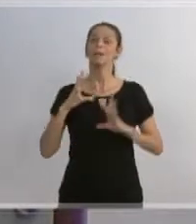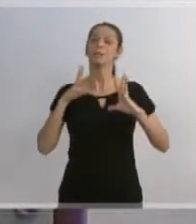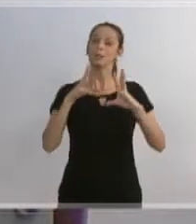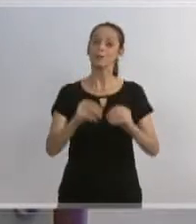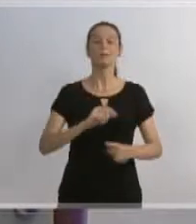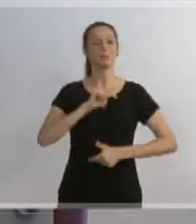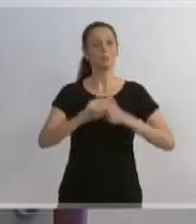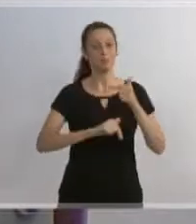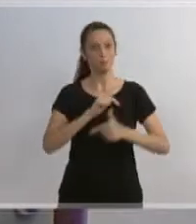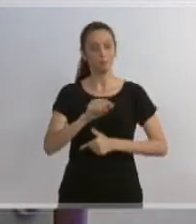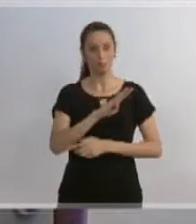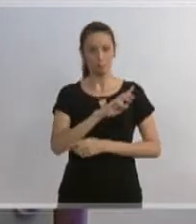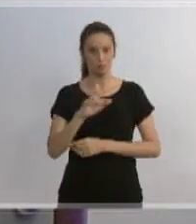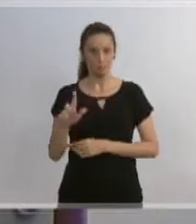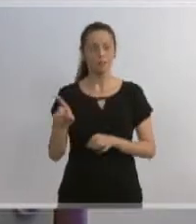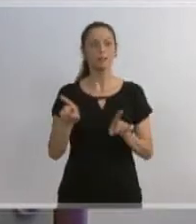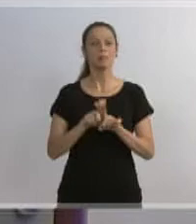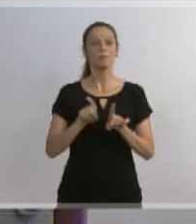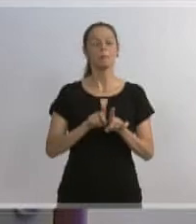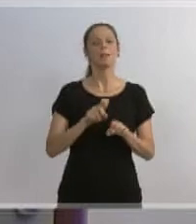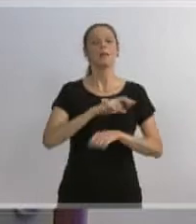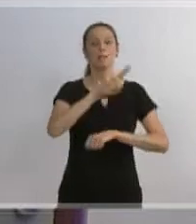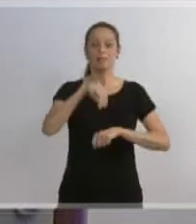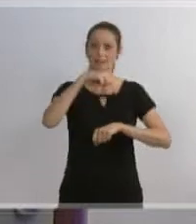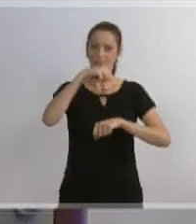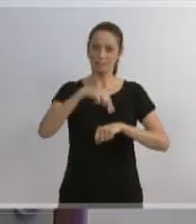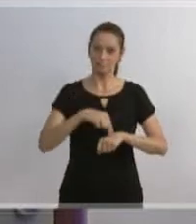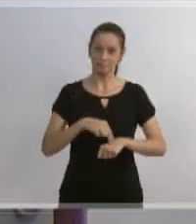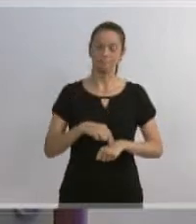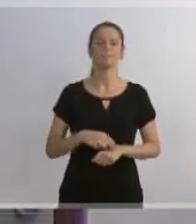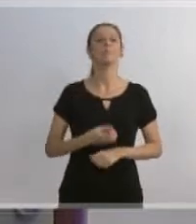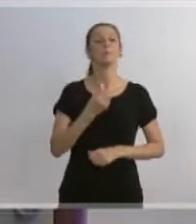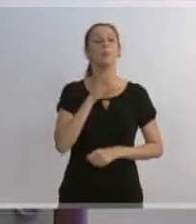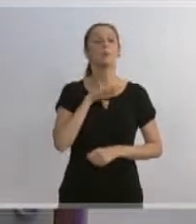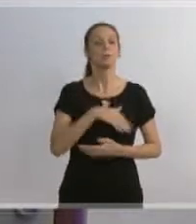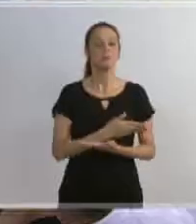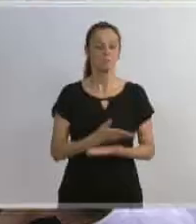Blumenau e de toda a nossa nação. Meus parabéns. Será isso nessa tarde, muito boa tarde a todos. Obrigado, vereador.